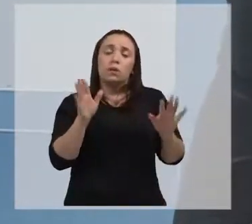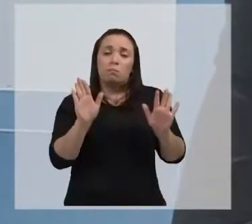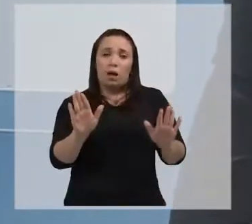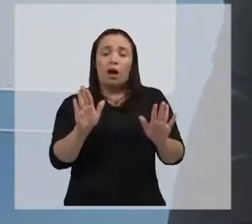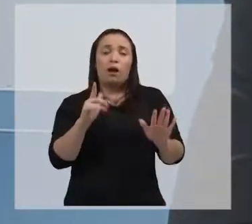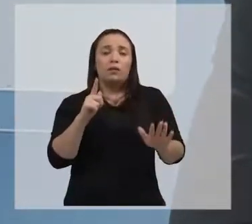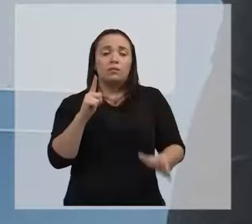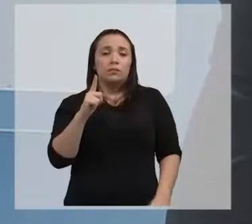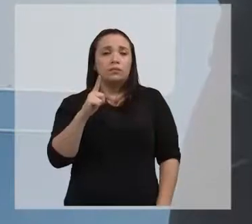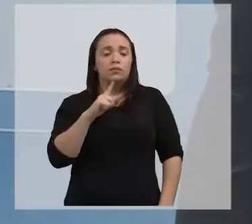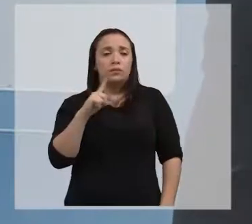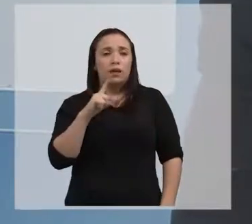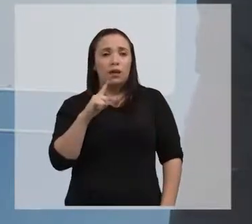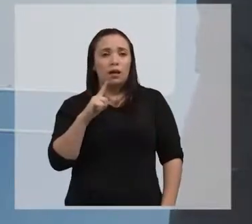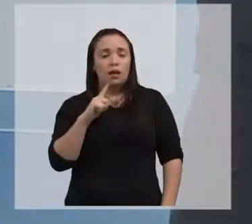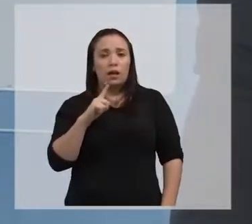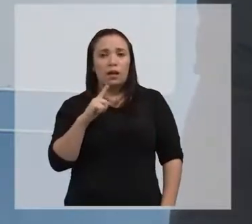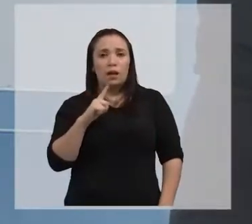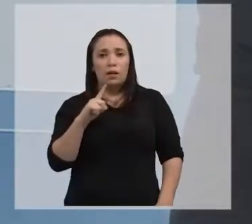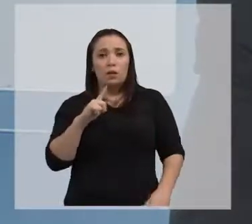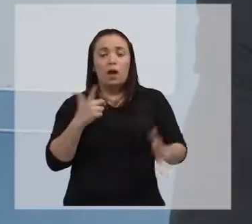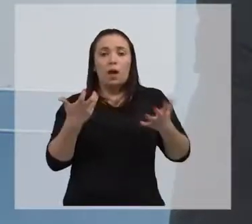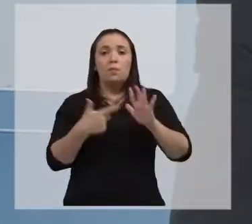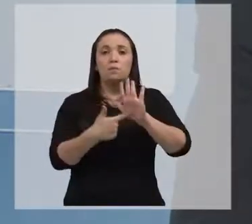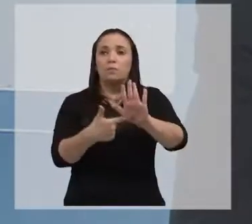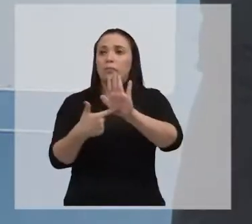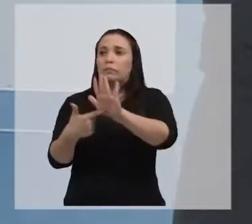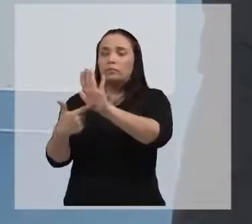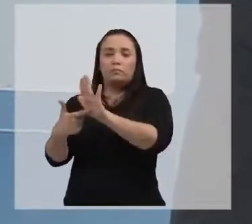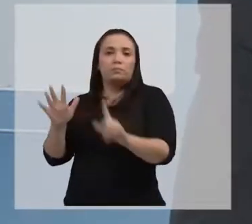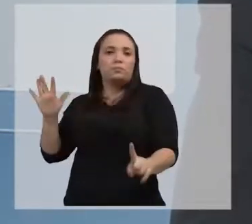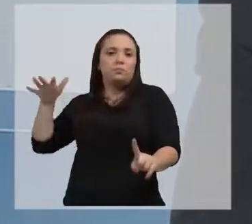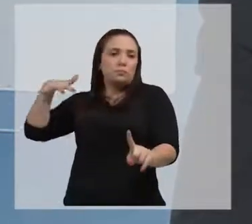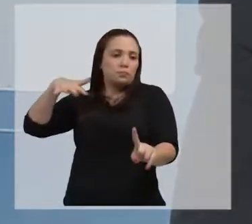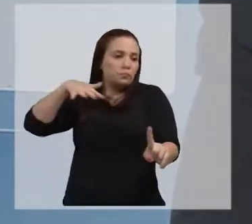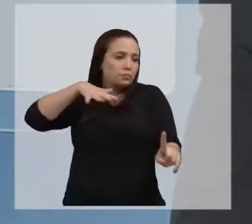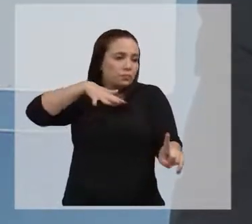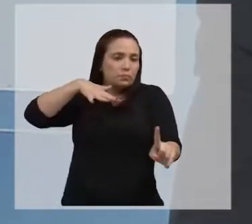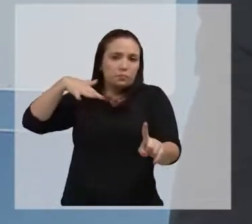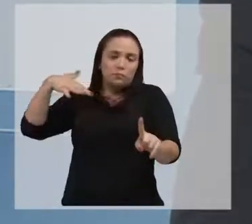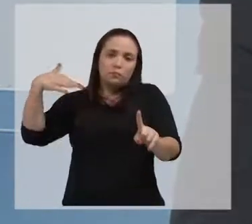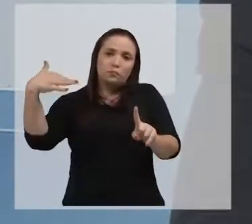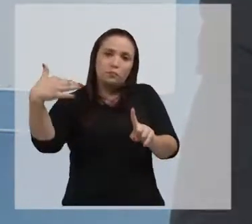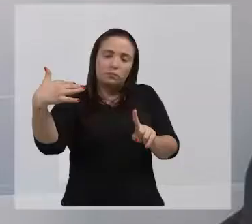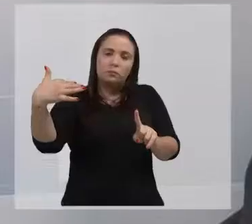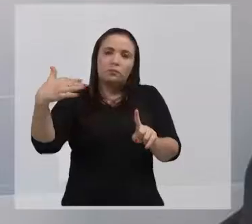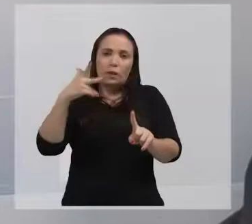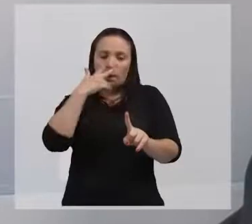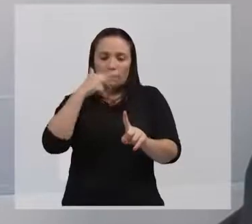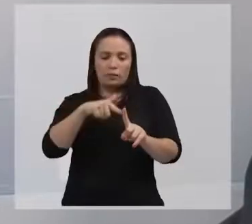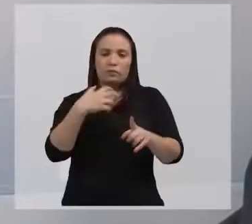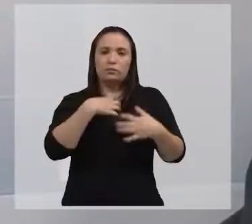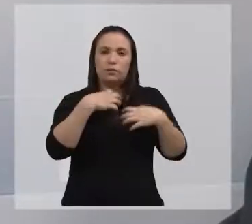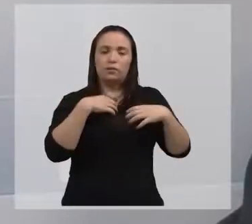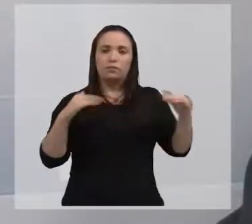vão criando criaturas especiais, né? Vão criando criaturas especiais. Eles se consideram criaturas especiais. Eles vão